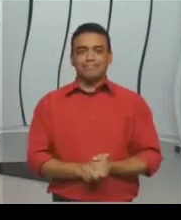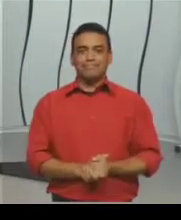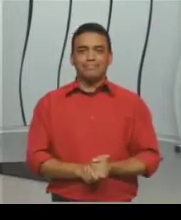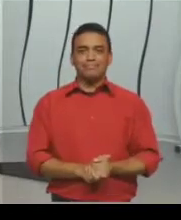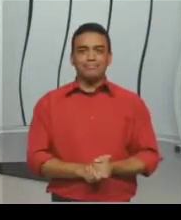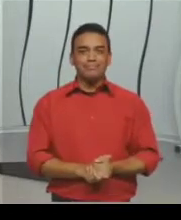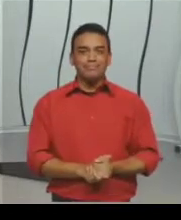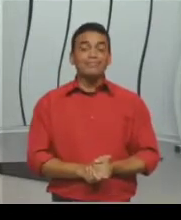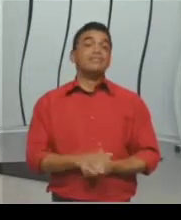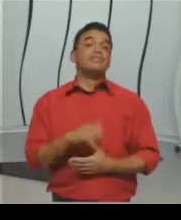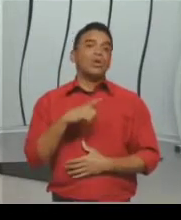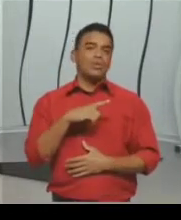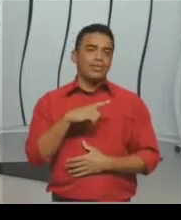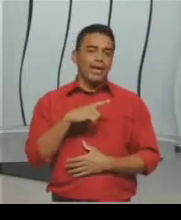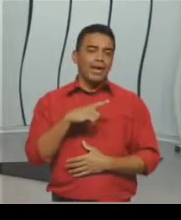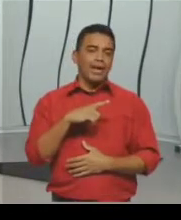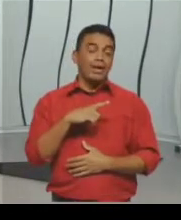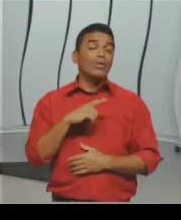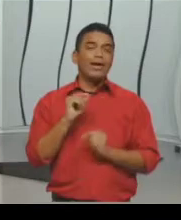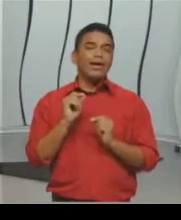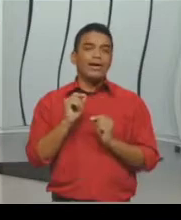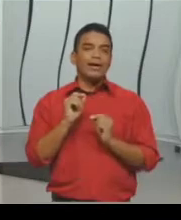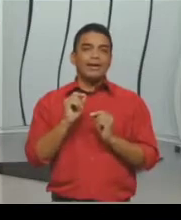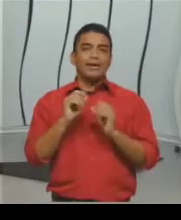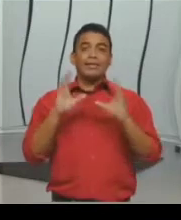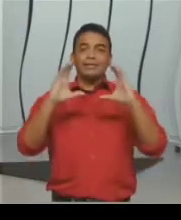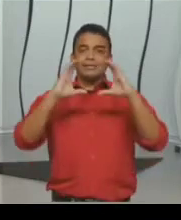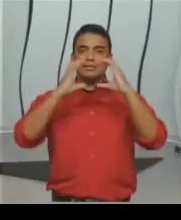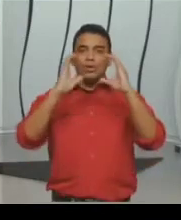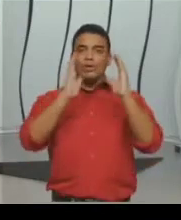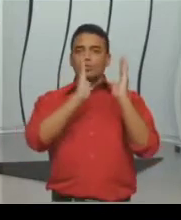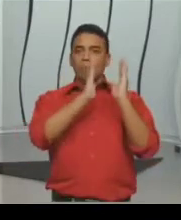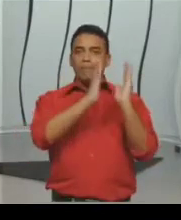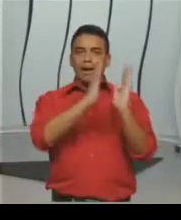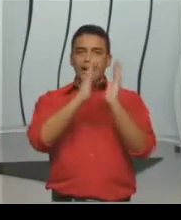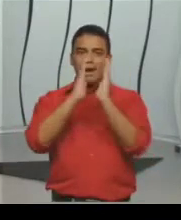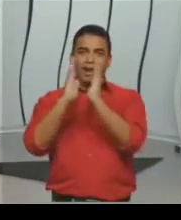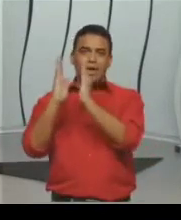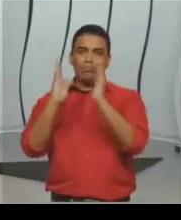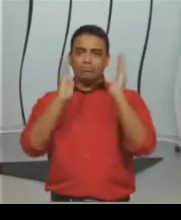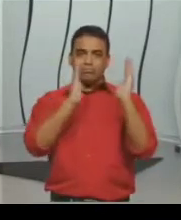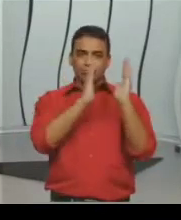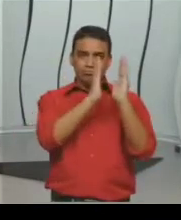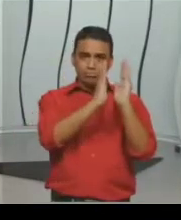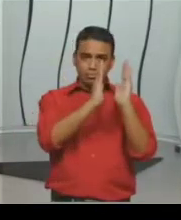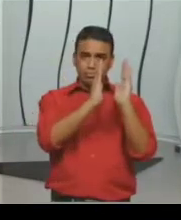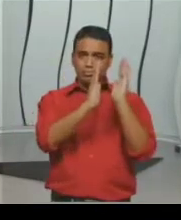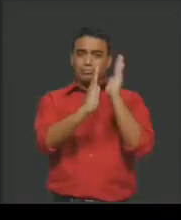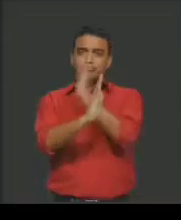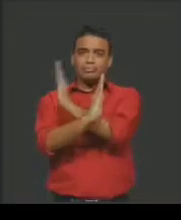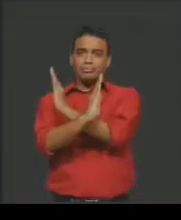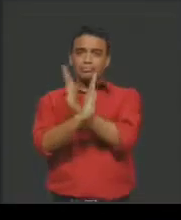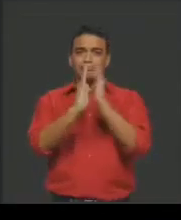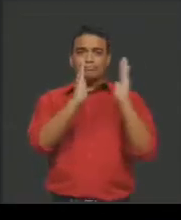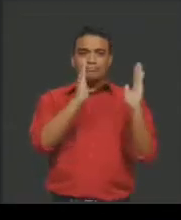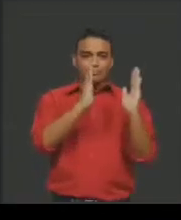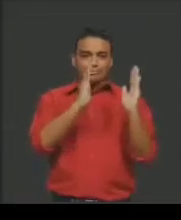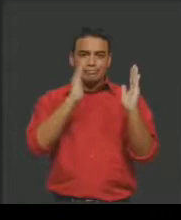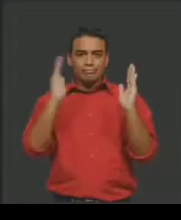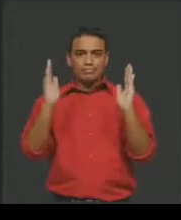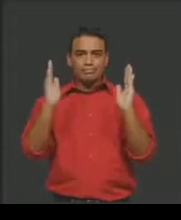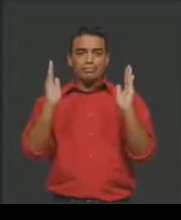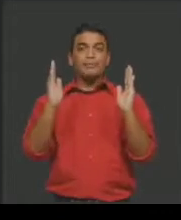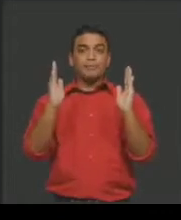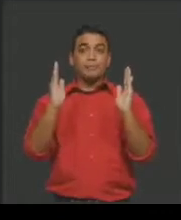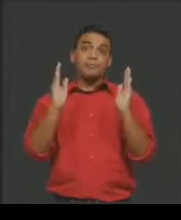Para isso nós temos o circuito em paralelo. Vamos ver como é o circuito em paralelo. Nesse caso, a corrente que passa por um de seus componentes,